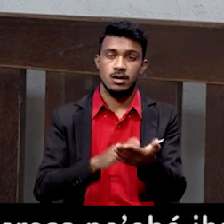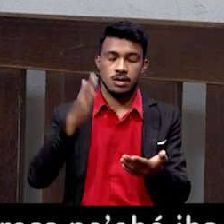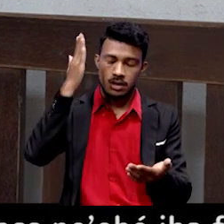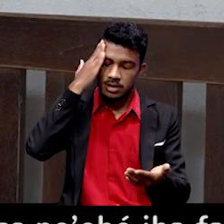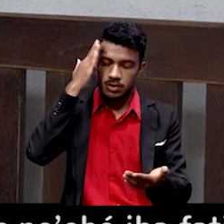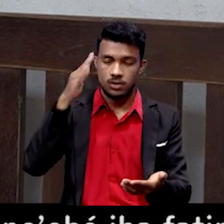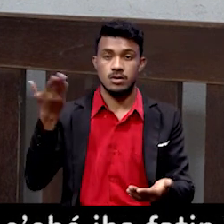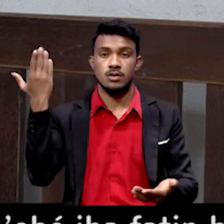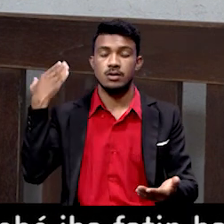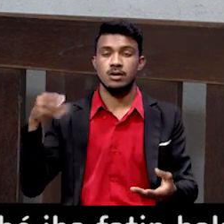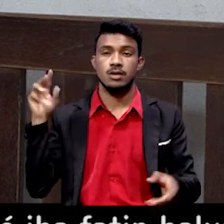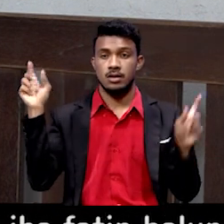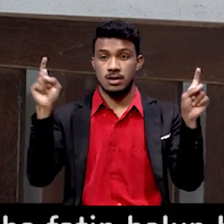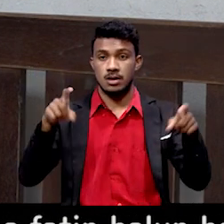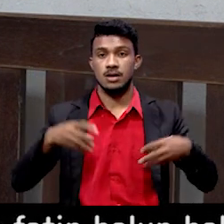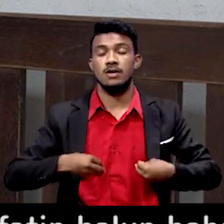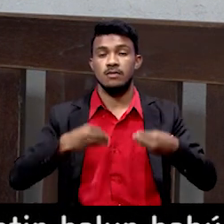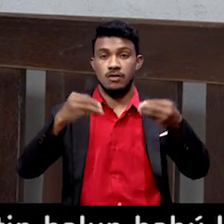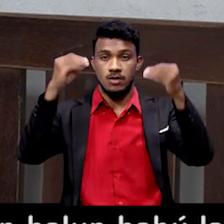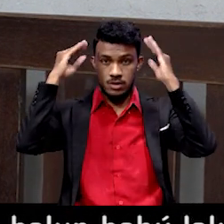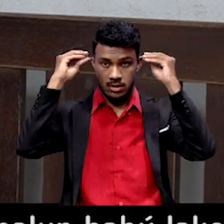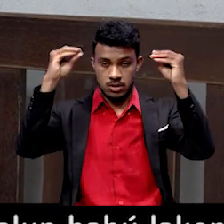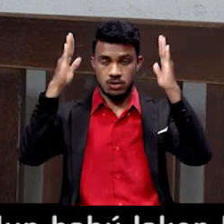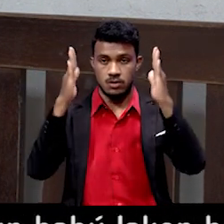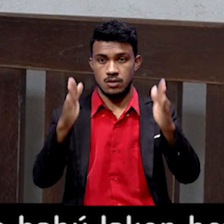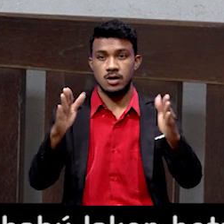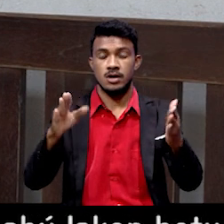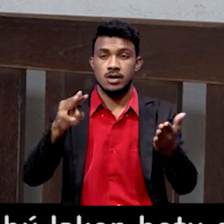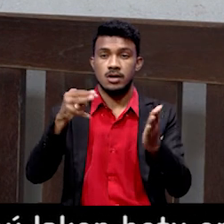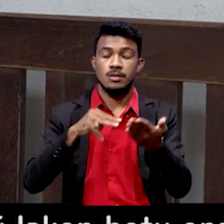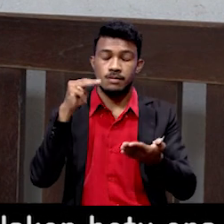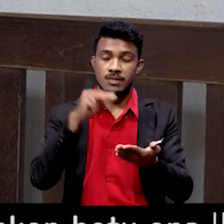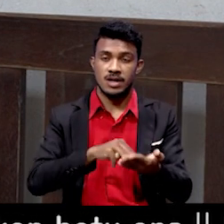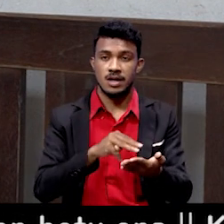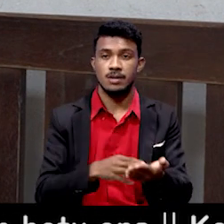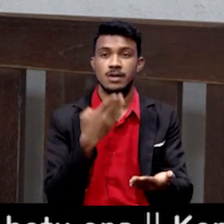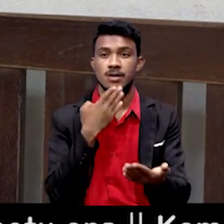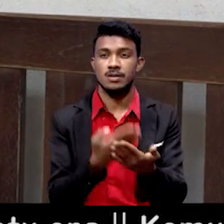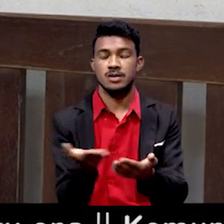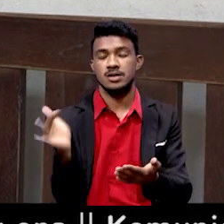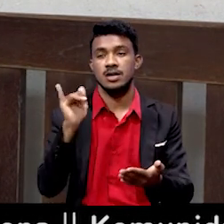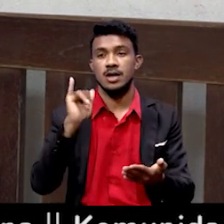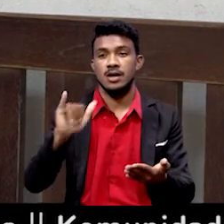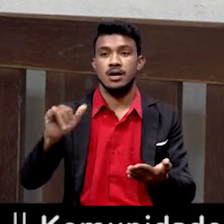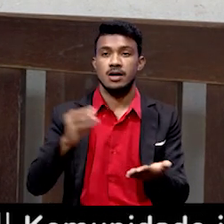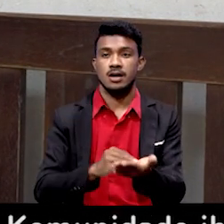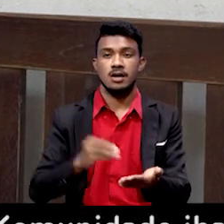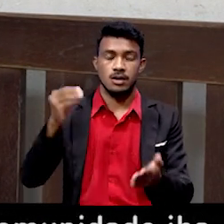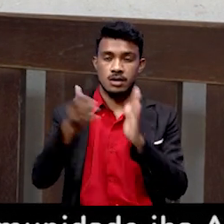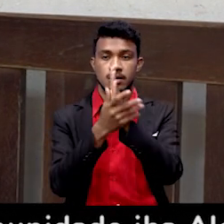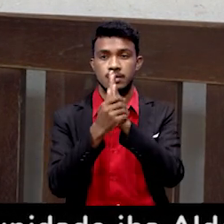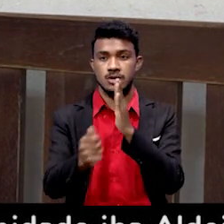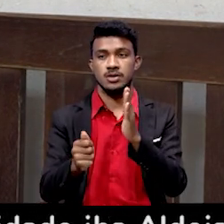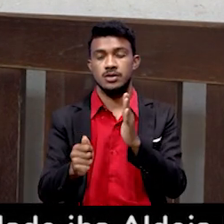então tem que for panorim matéria, né? Adequado para ser minha nível. Metro e daí da minha,